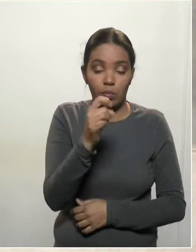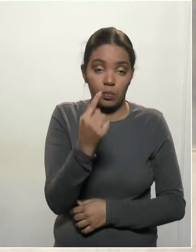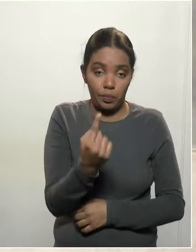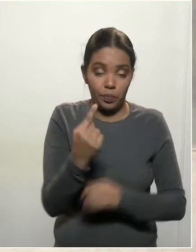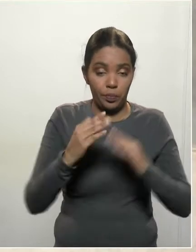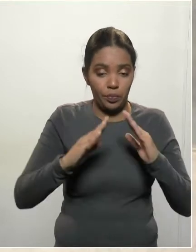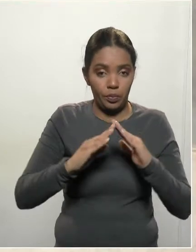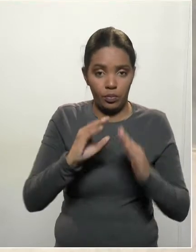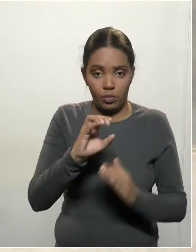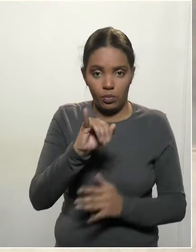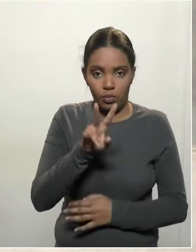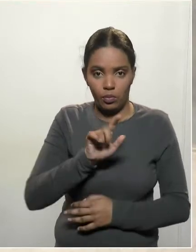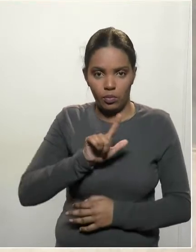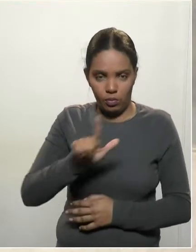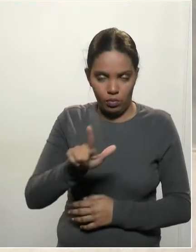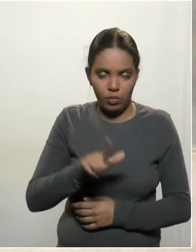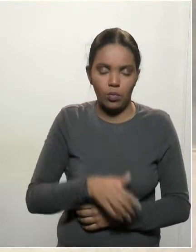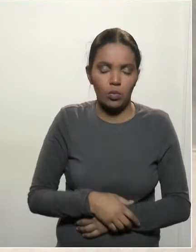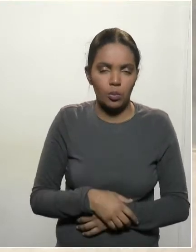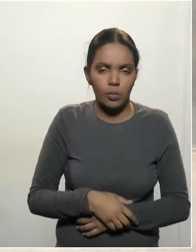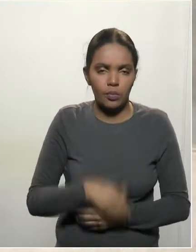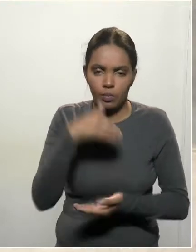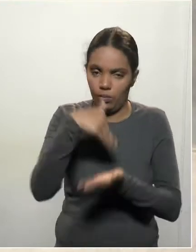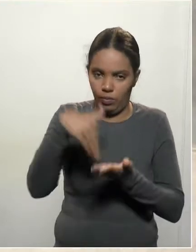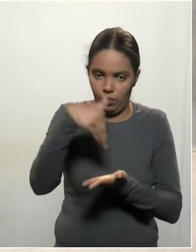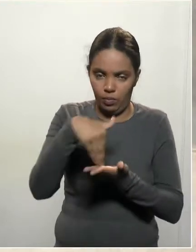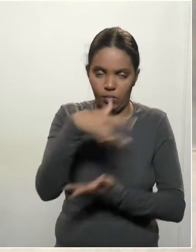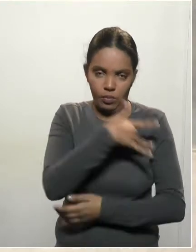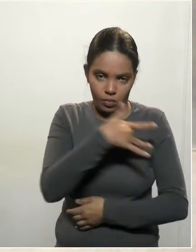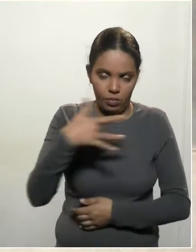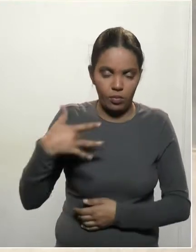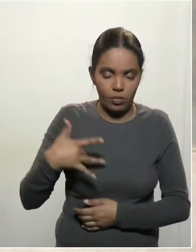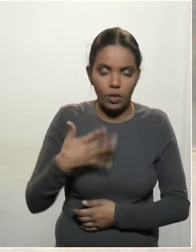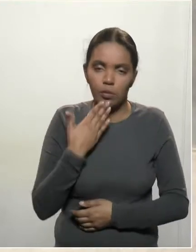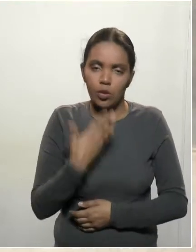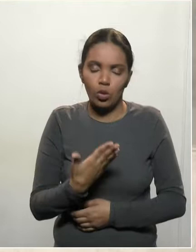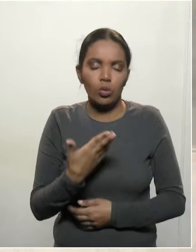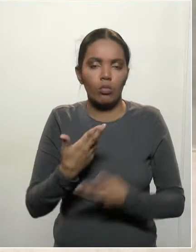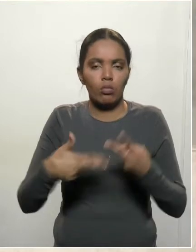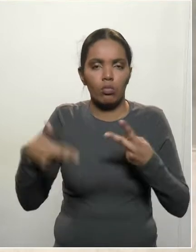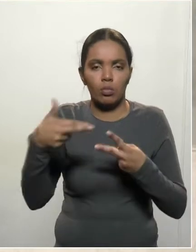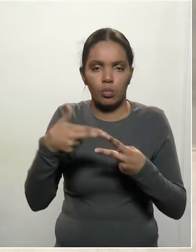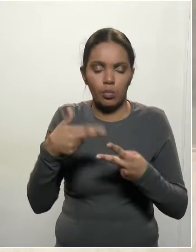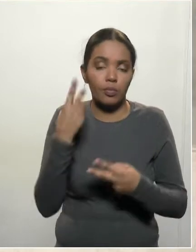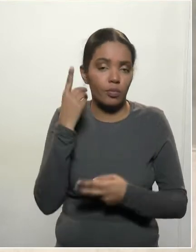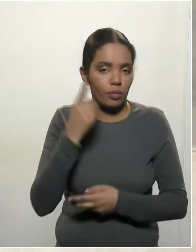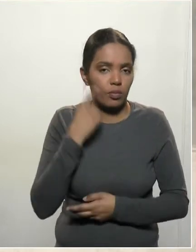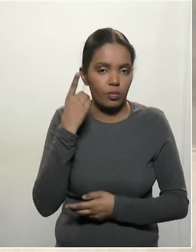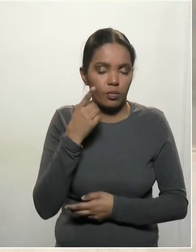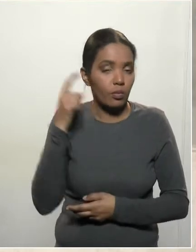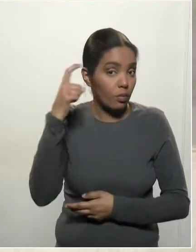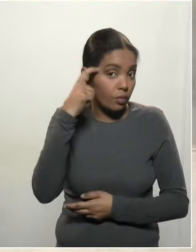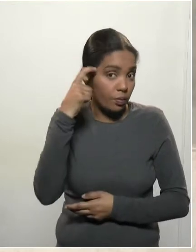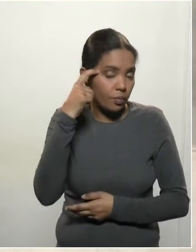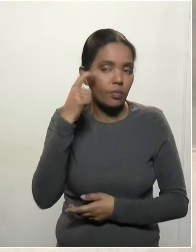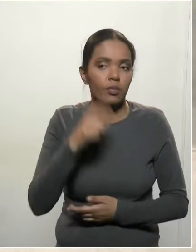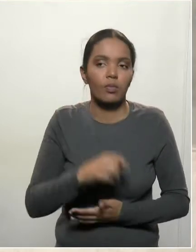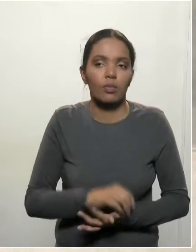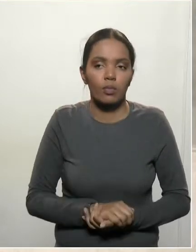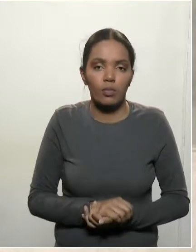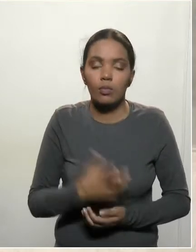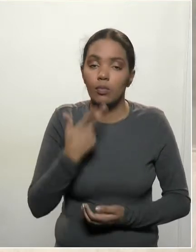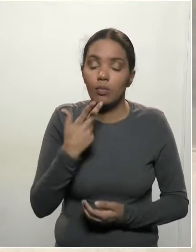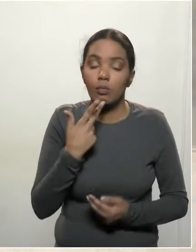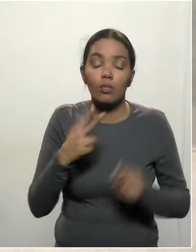encaminhando resposta da Secretaria de Estado da Saúde ao requerimento de autoria do deputado Tio Medeiros